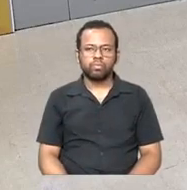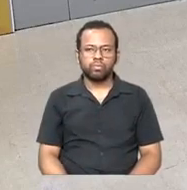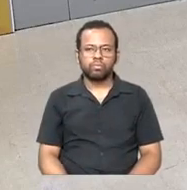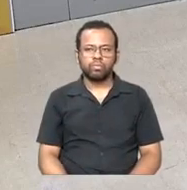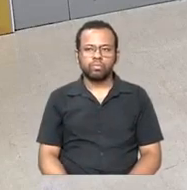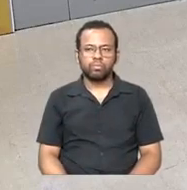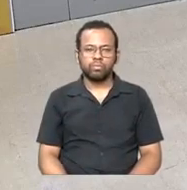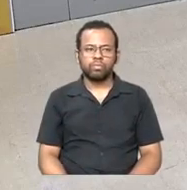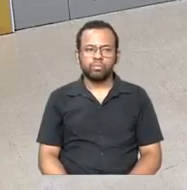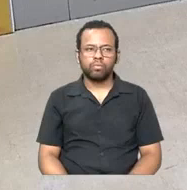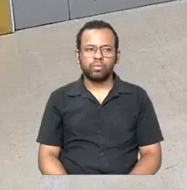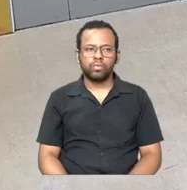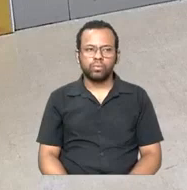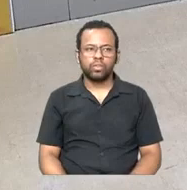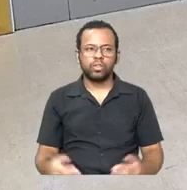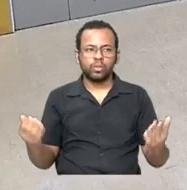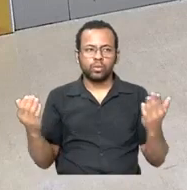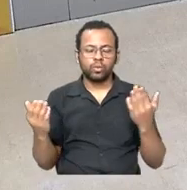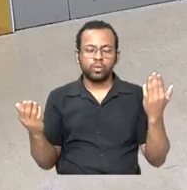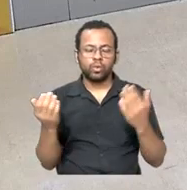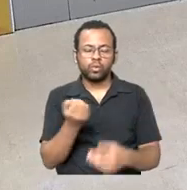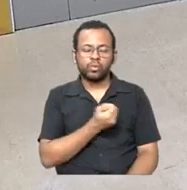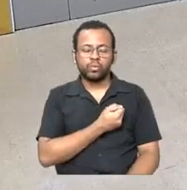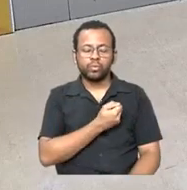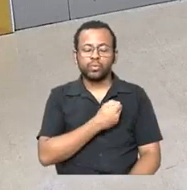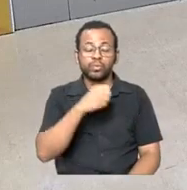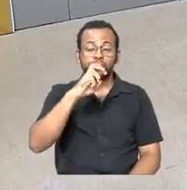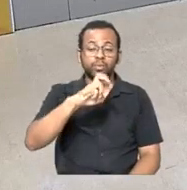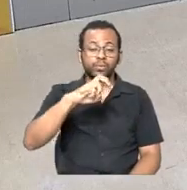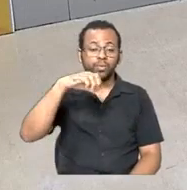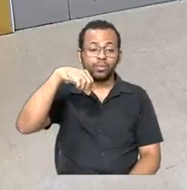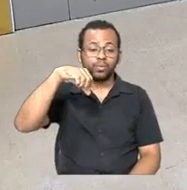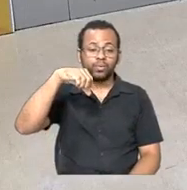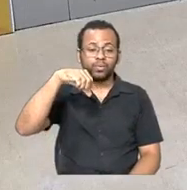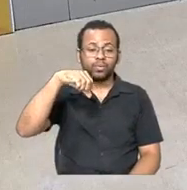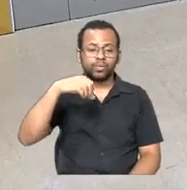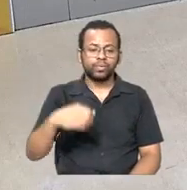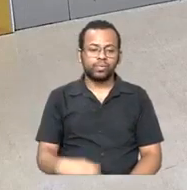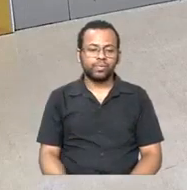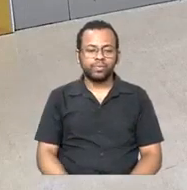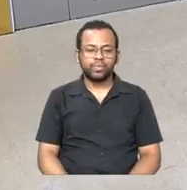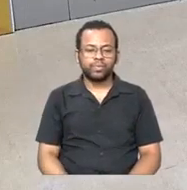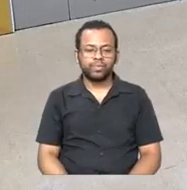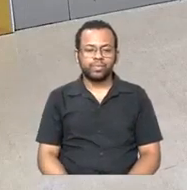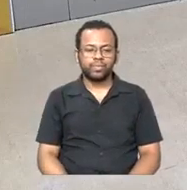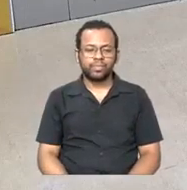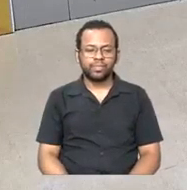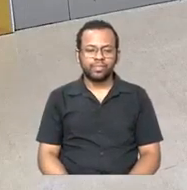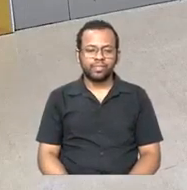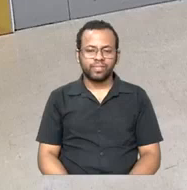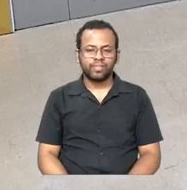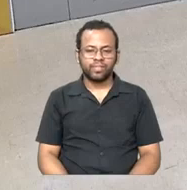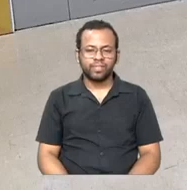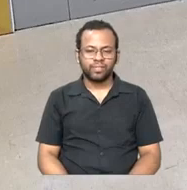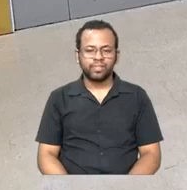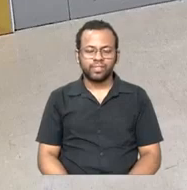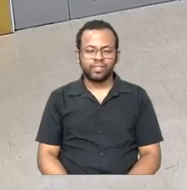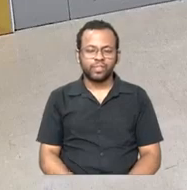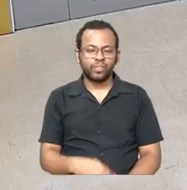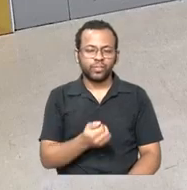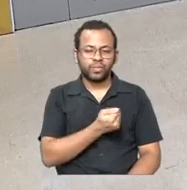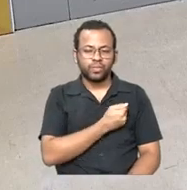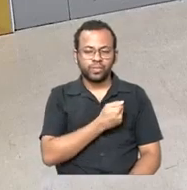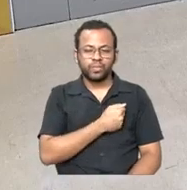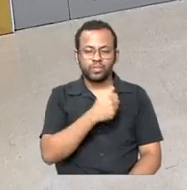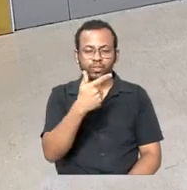43 é a bola da vez 59 59 59 24